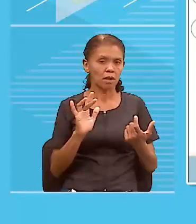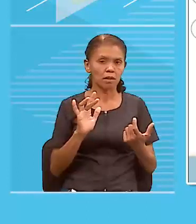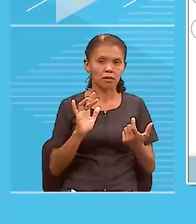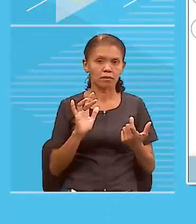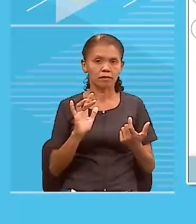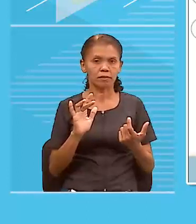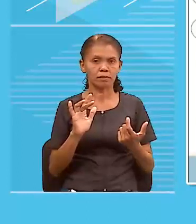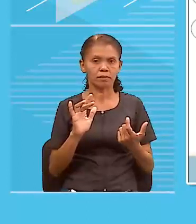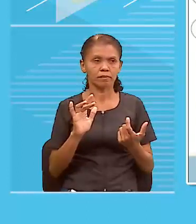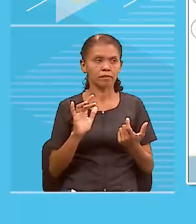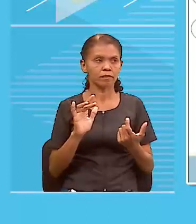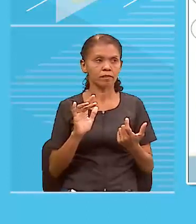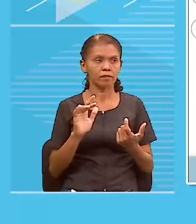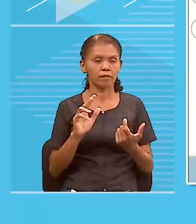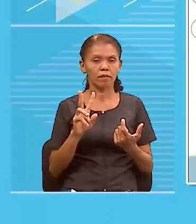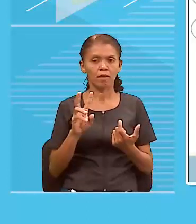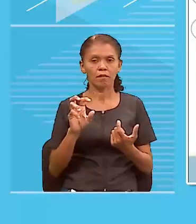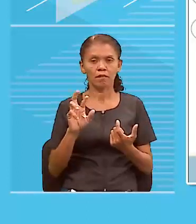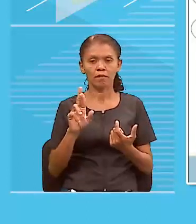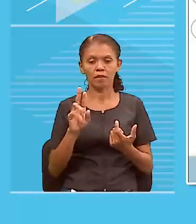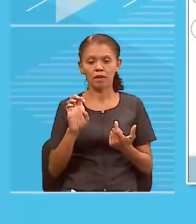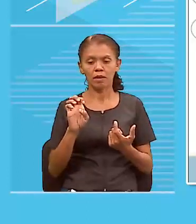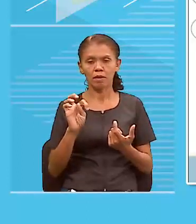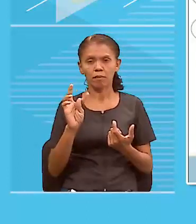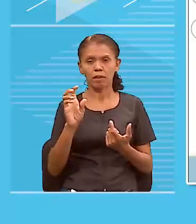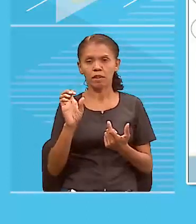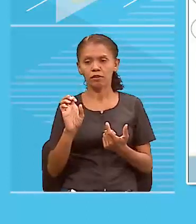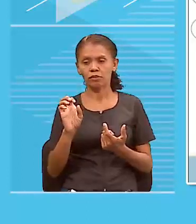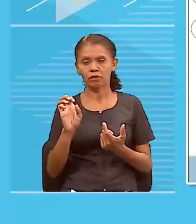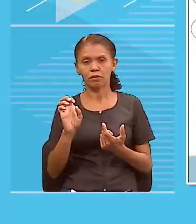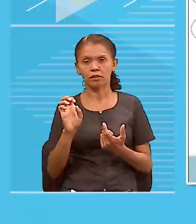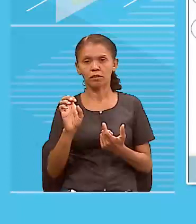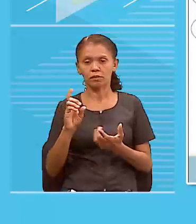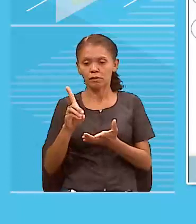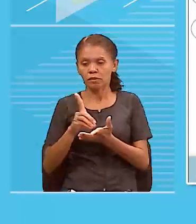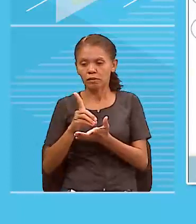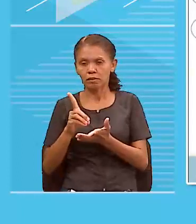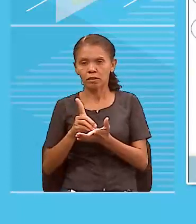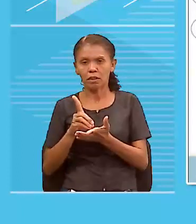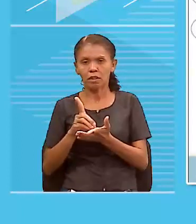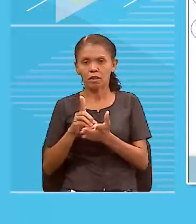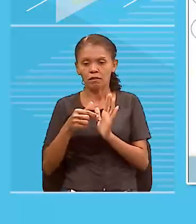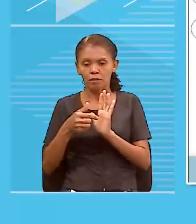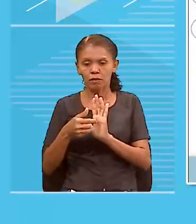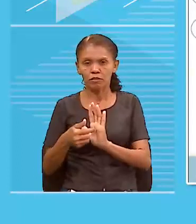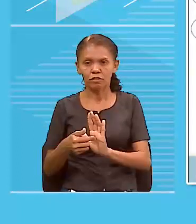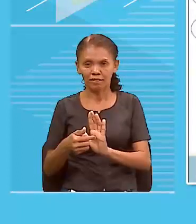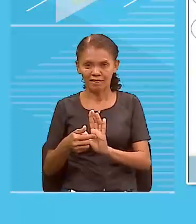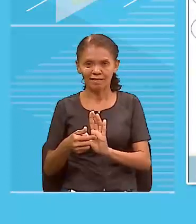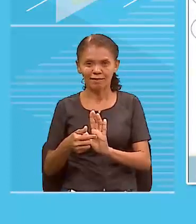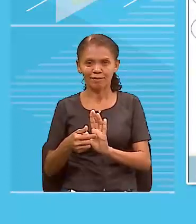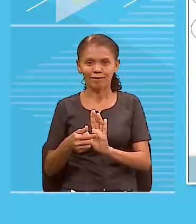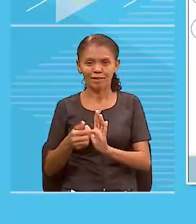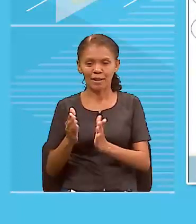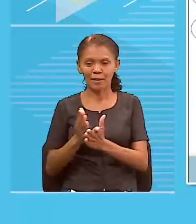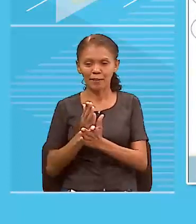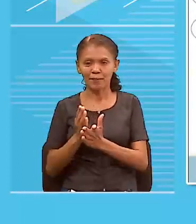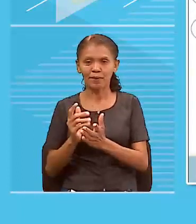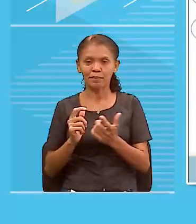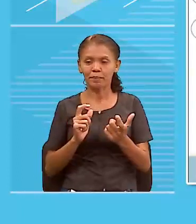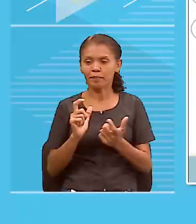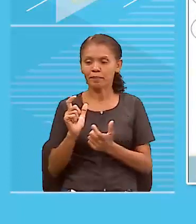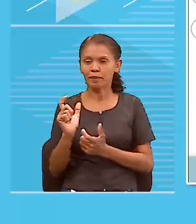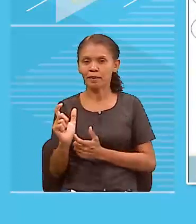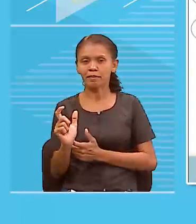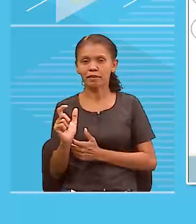verbete do dicionário o que é o imperativo dele e ele vai me dá situações interativas O que